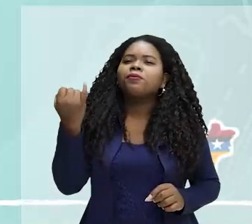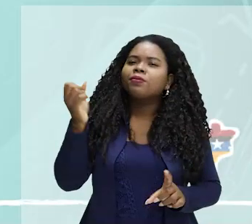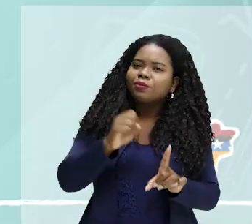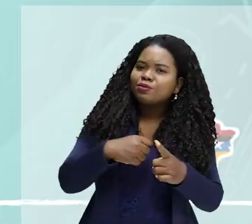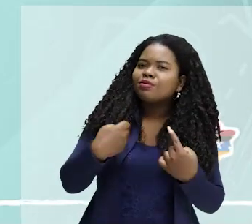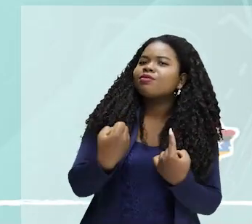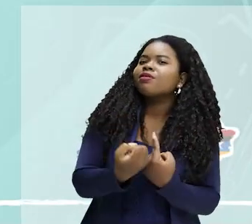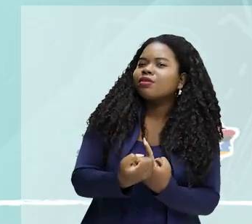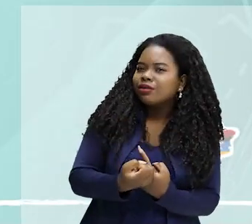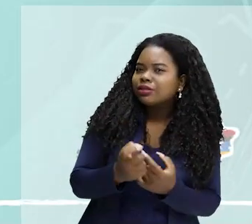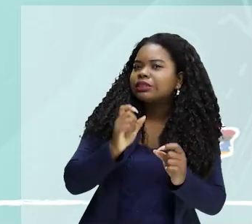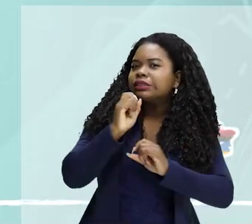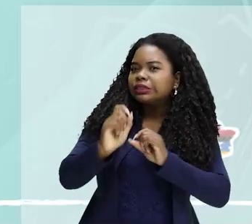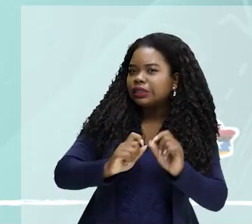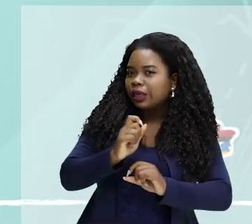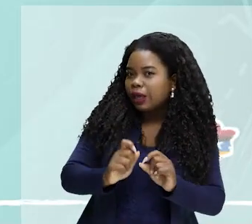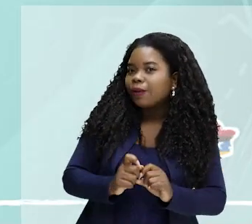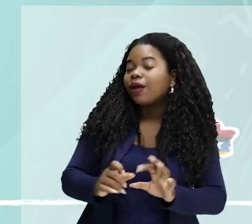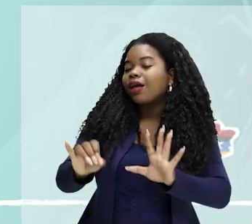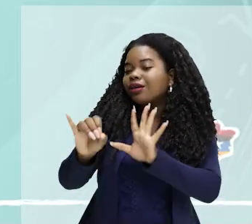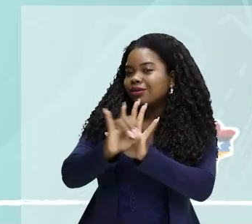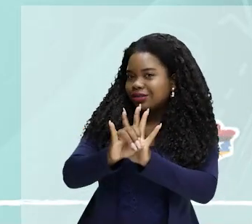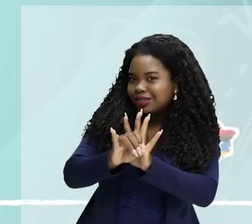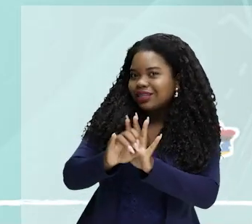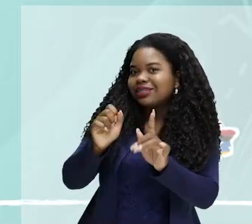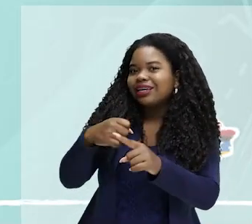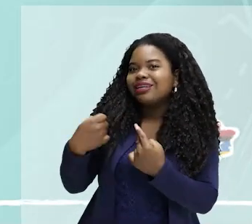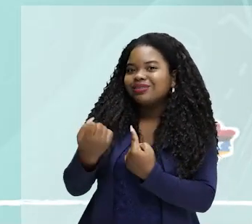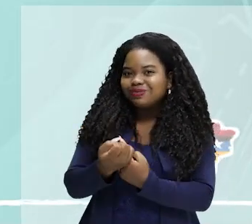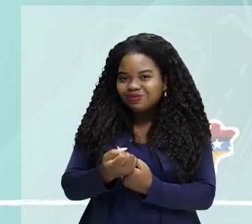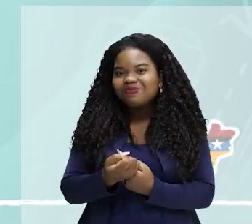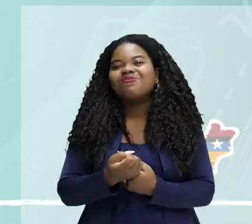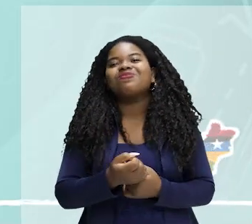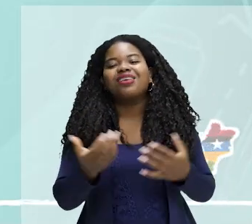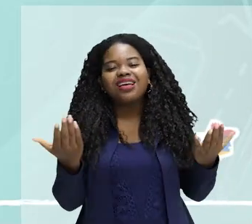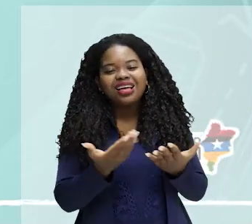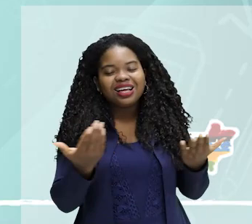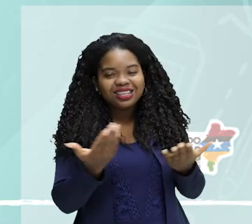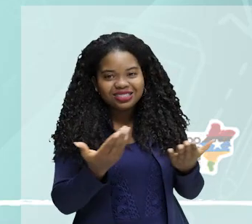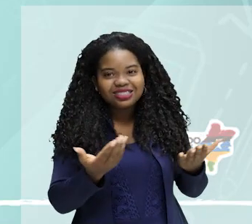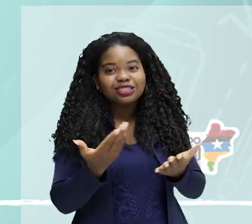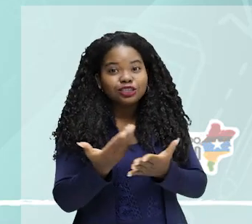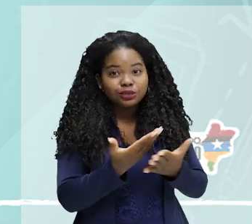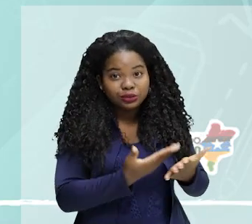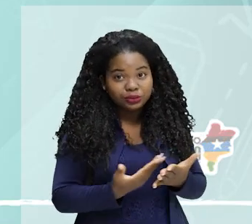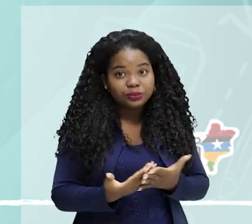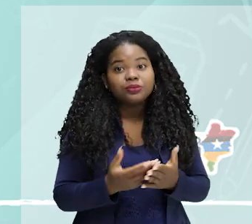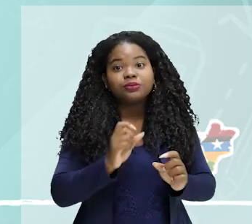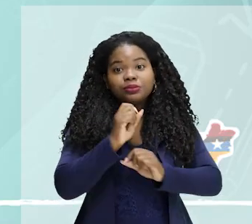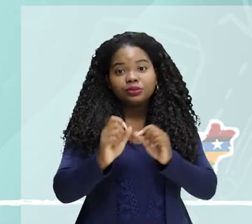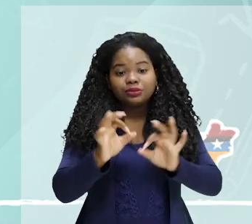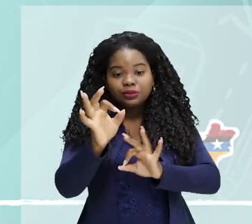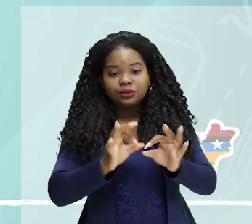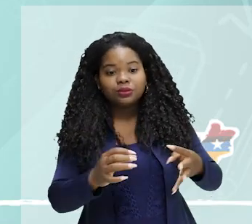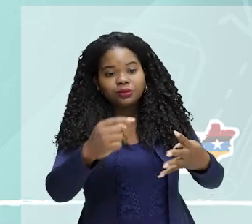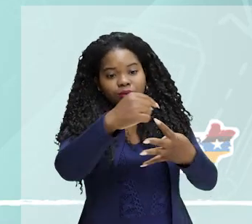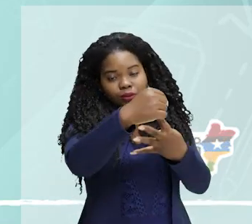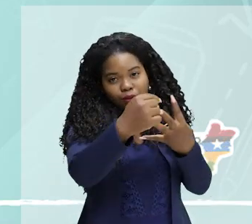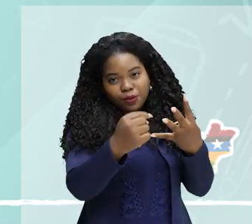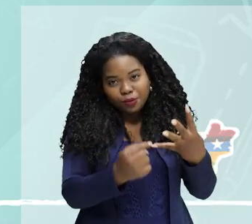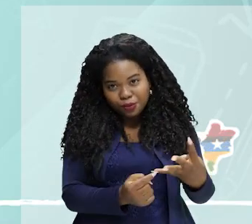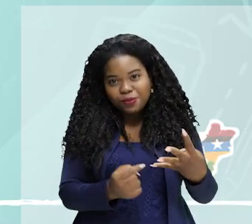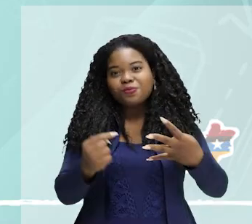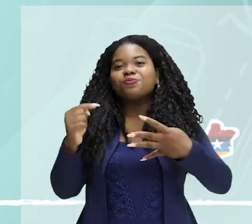da sociologia, que é esse aqui, ó, identidade social. A aula de hoje, eu vou voltar aqui um pouquinho, ela está dividida em 4